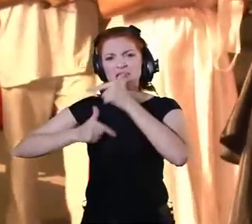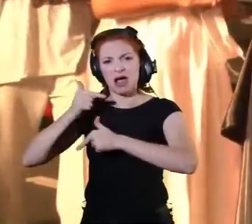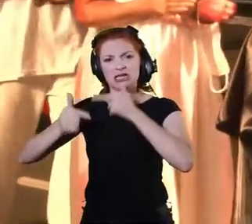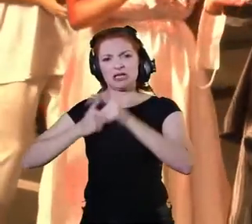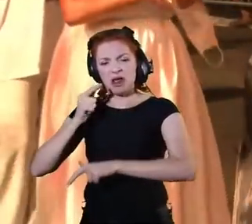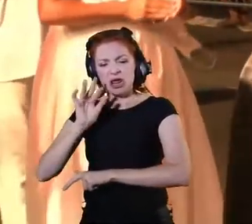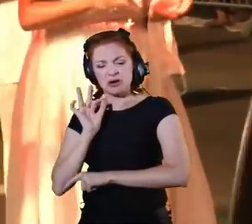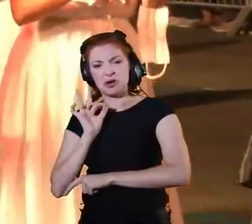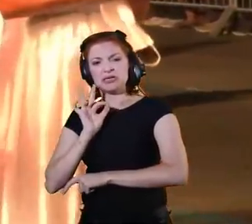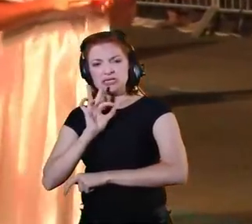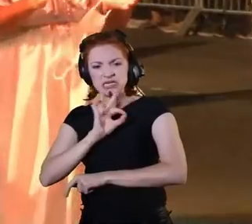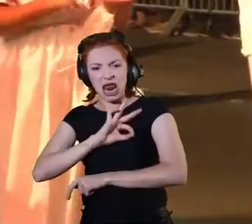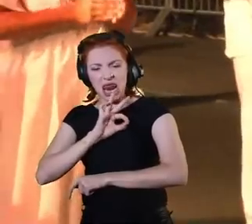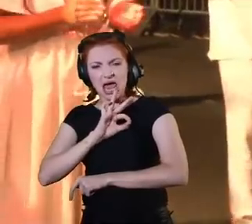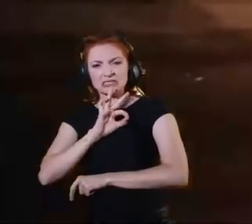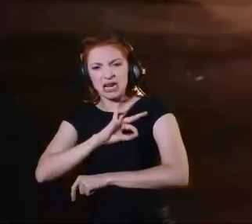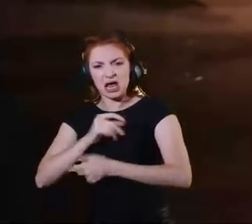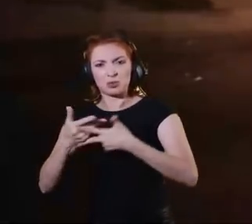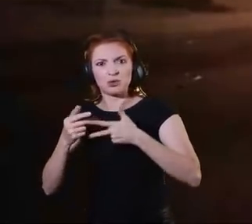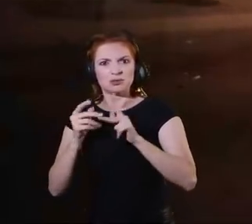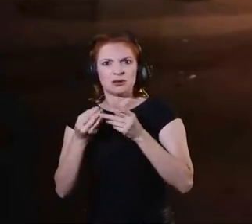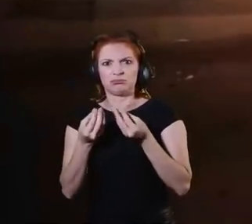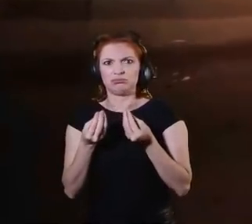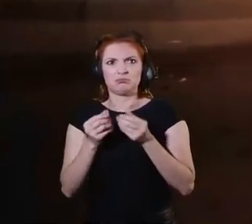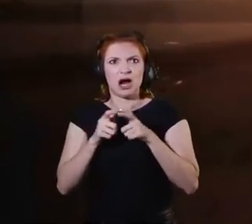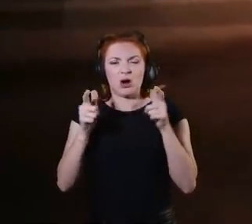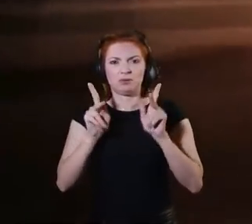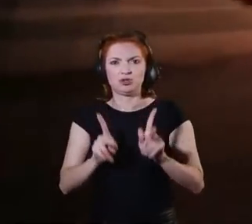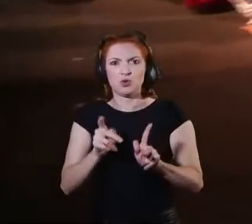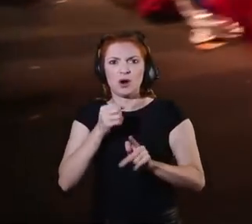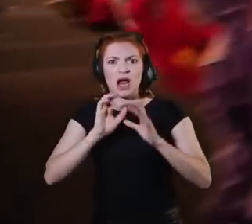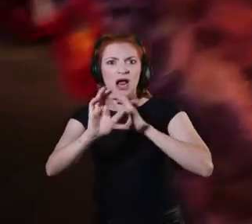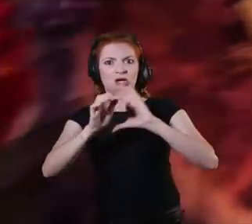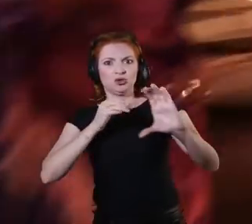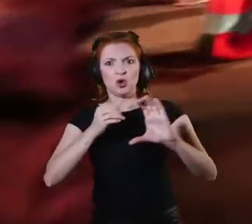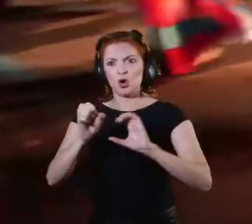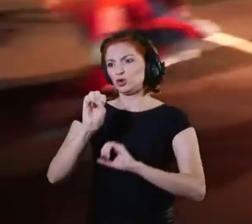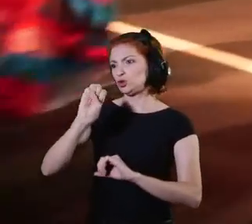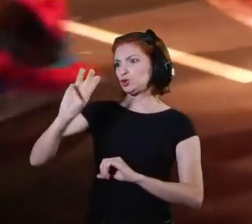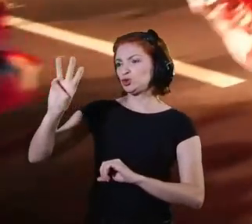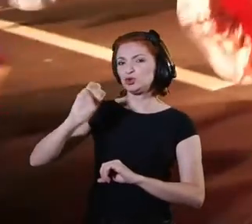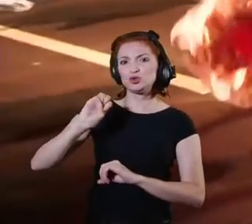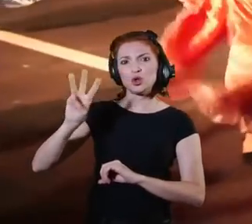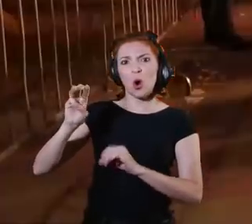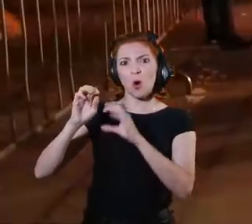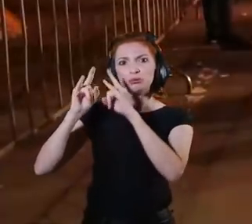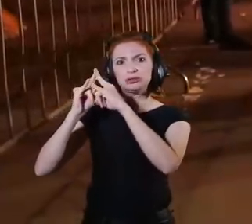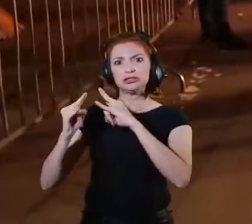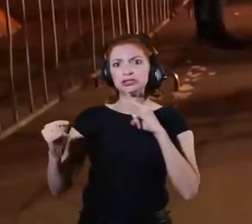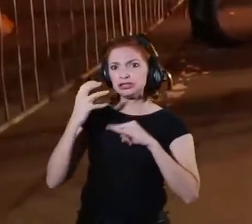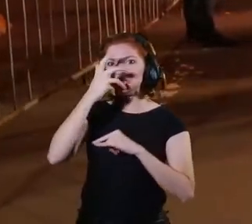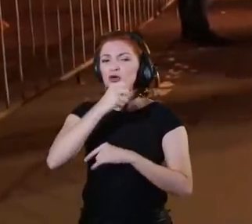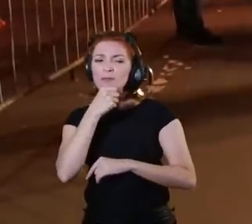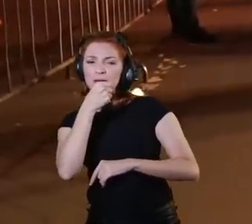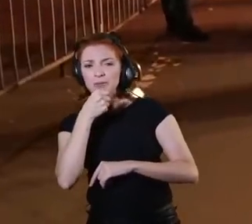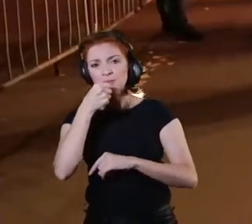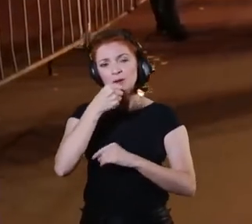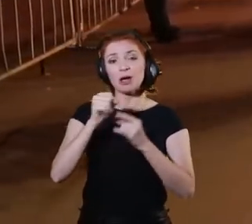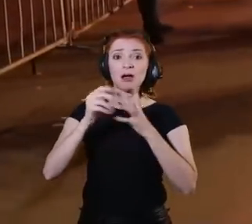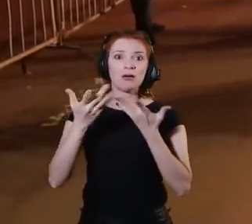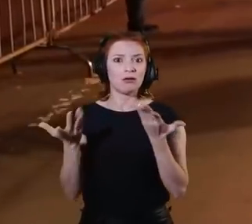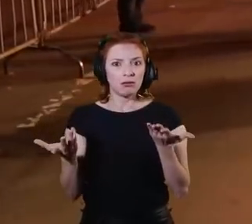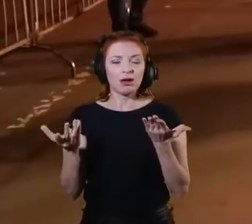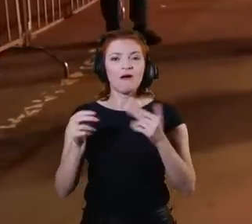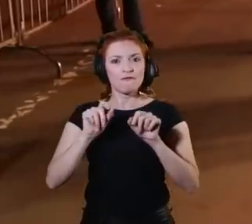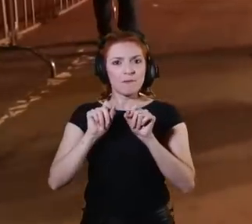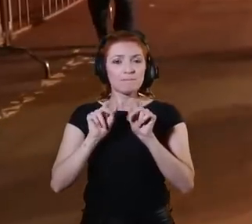topo, principalmente cantores que faziam shows nos circos, que visitavam as cidades, ficavam meses ali e proporcionando espetáculos